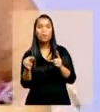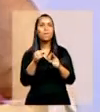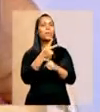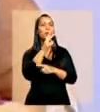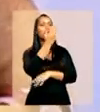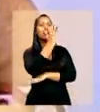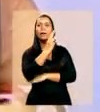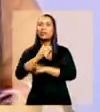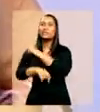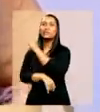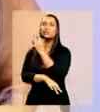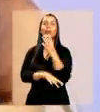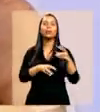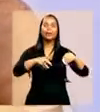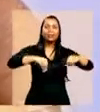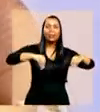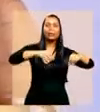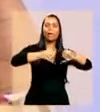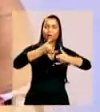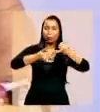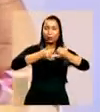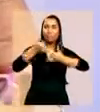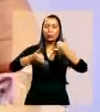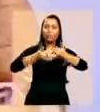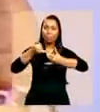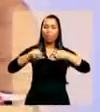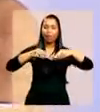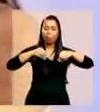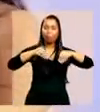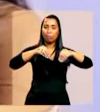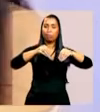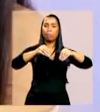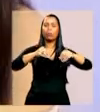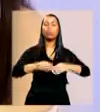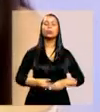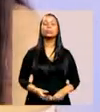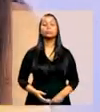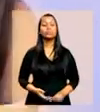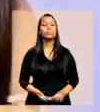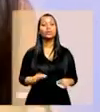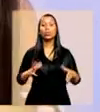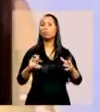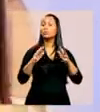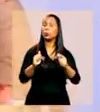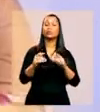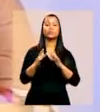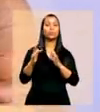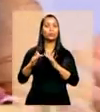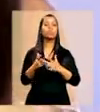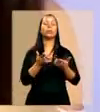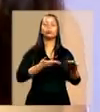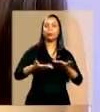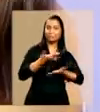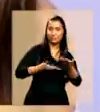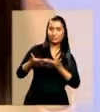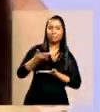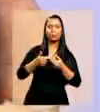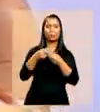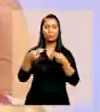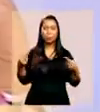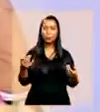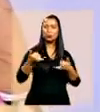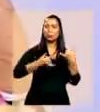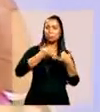ver a natureza, mexer com terra, com aquele pai, né, que se permite a isso. Então, todo esse contato, essa interação